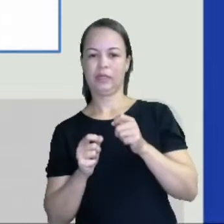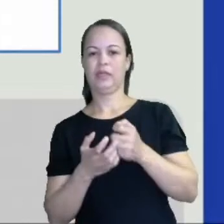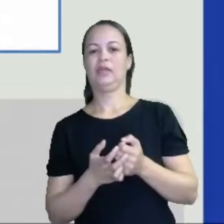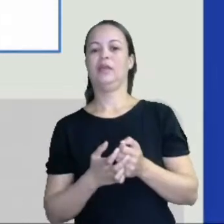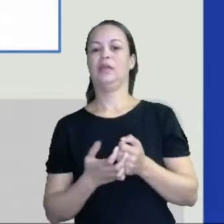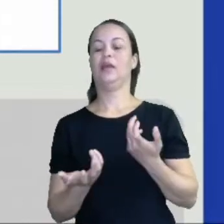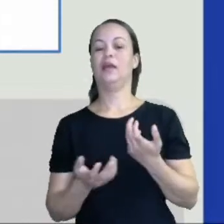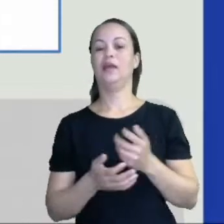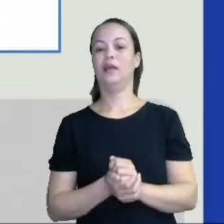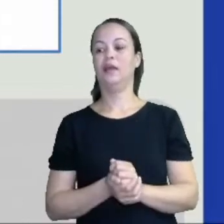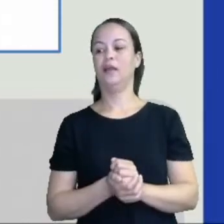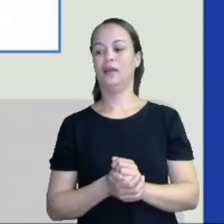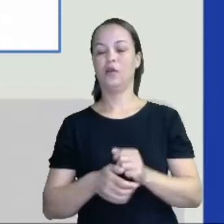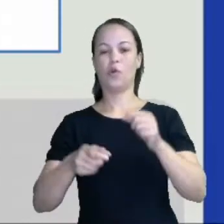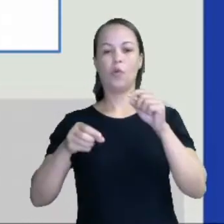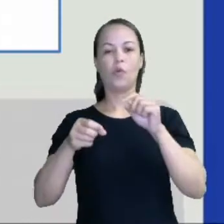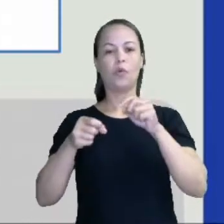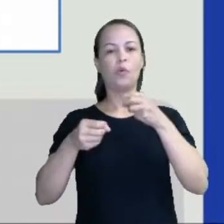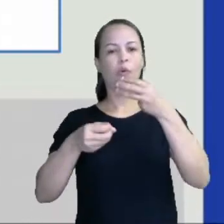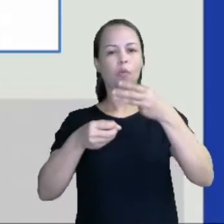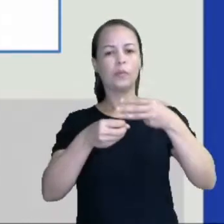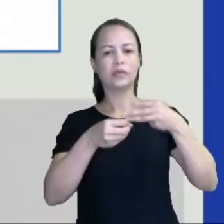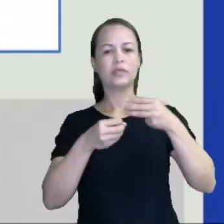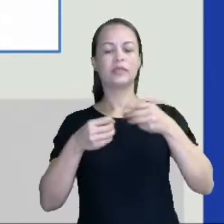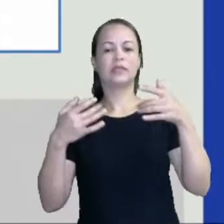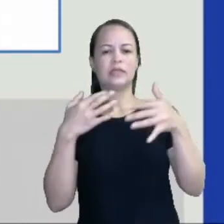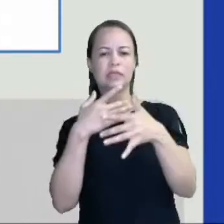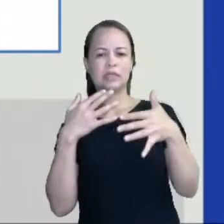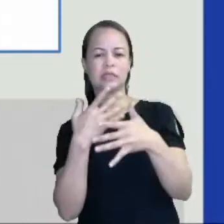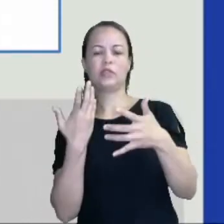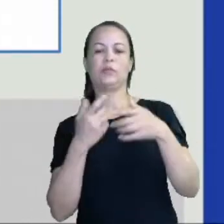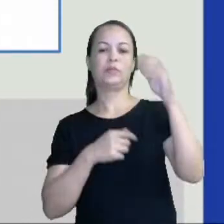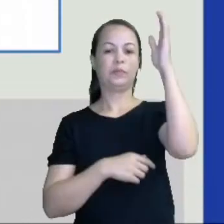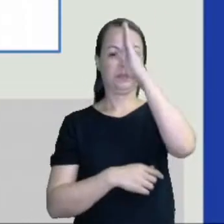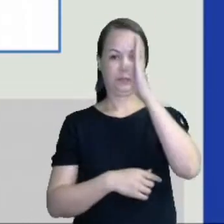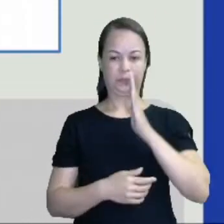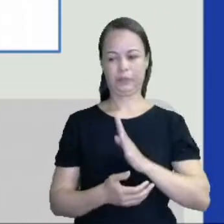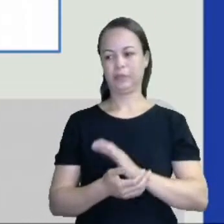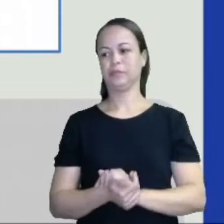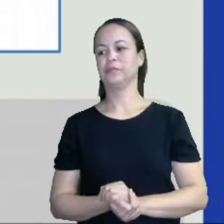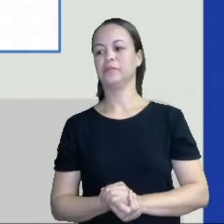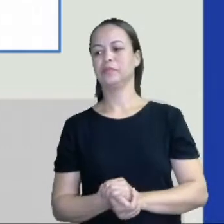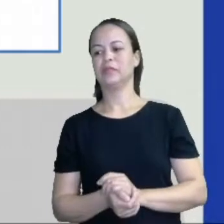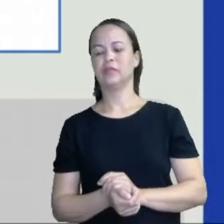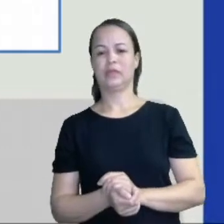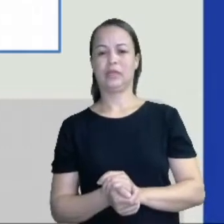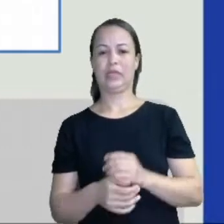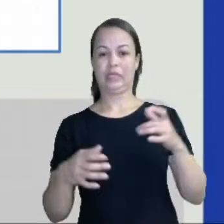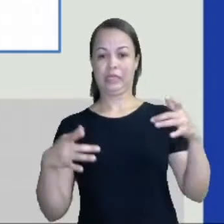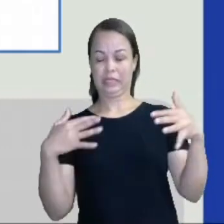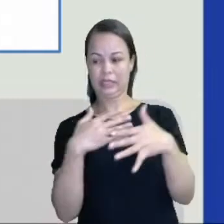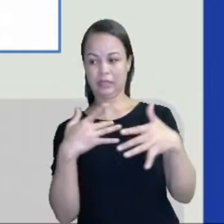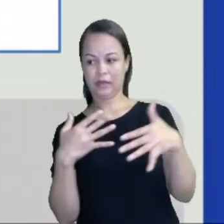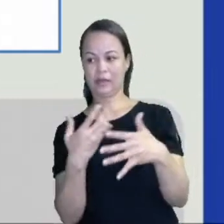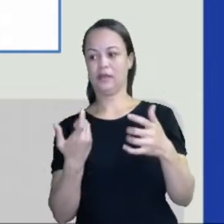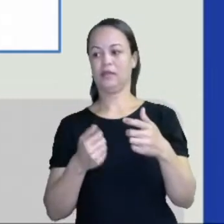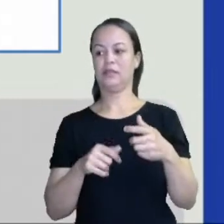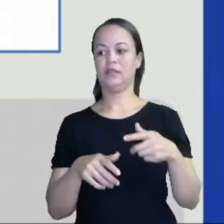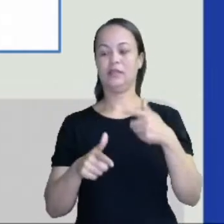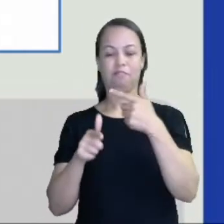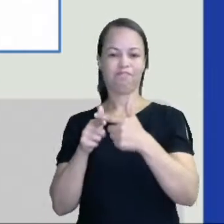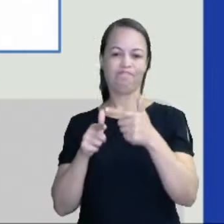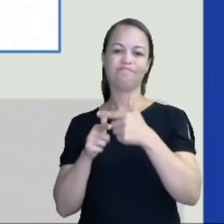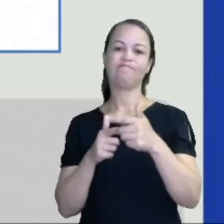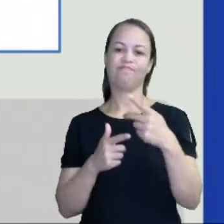brasileira, as cidades e os seus problemas. Ai, professora, vamos falar de problemas? Vamos, minha gente, a gente tem que falar